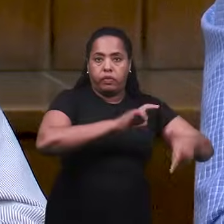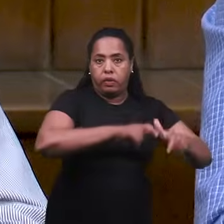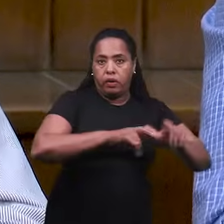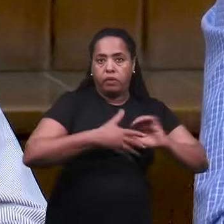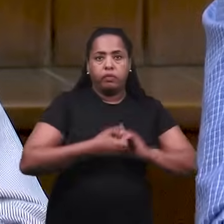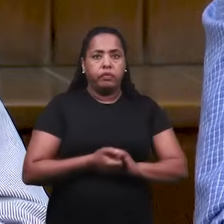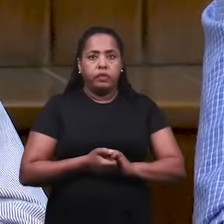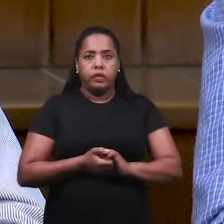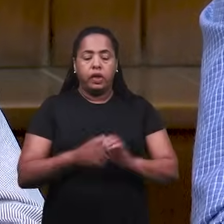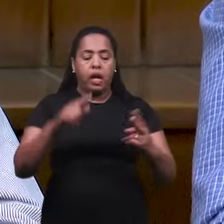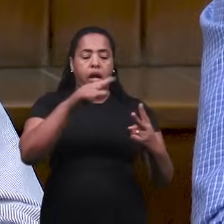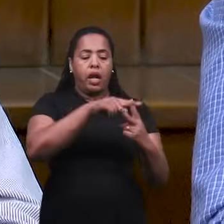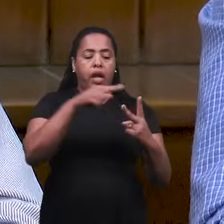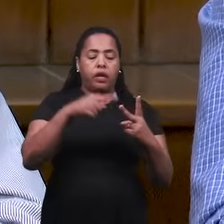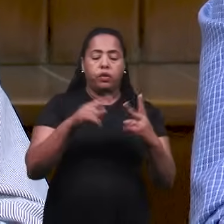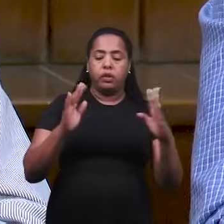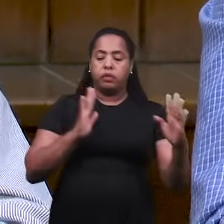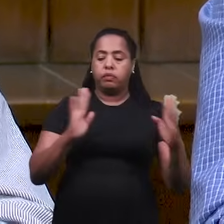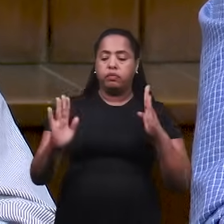São dois momentos.